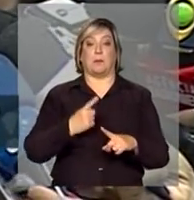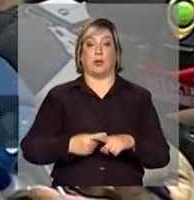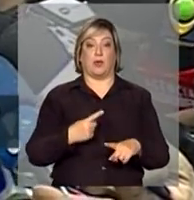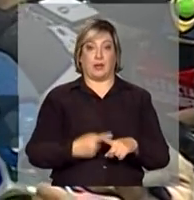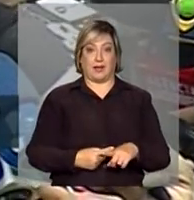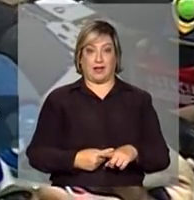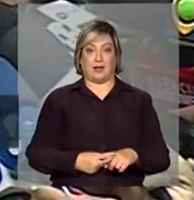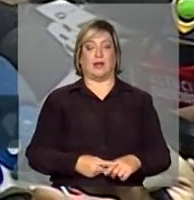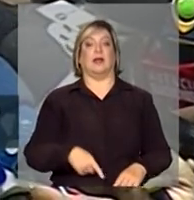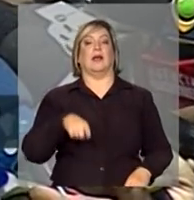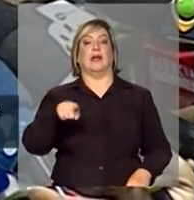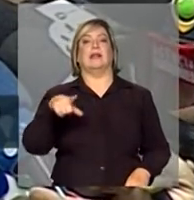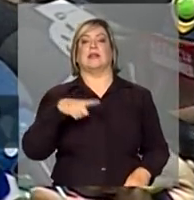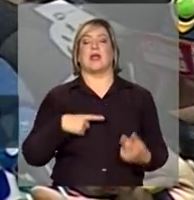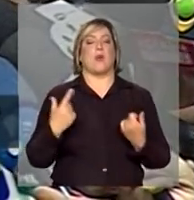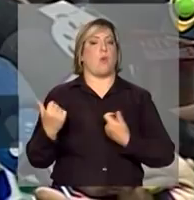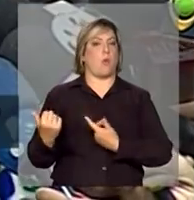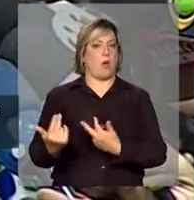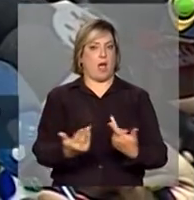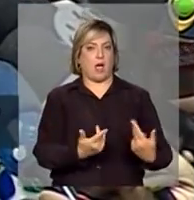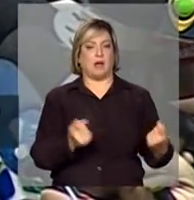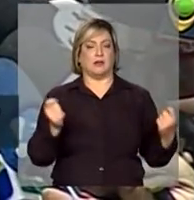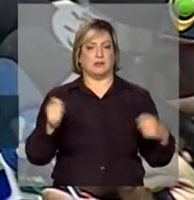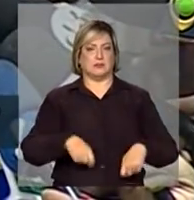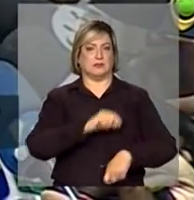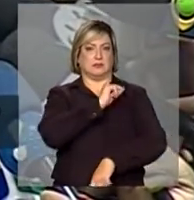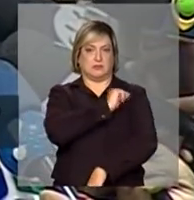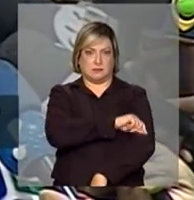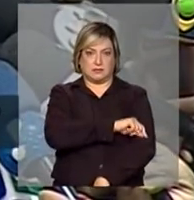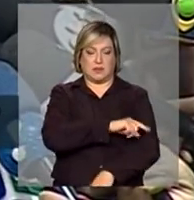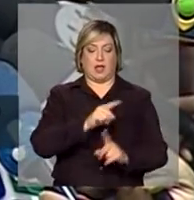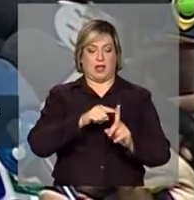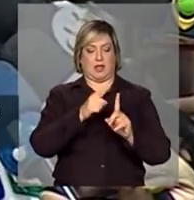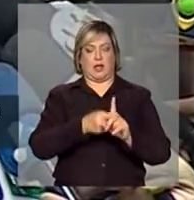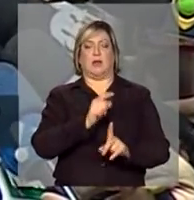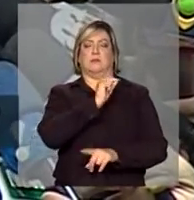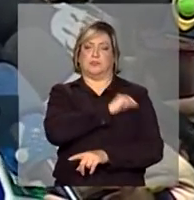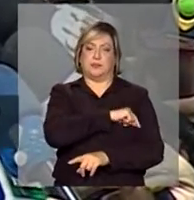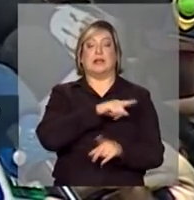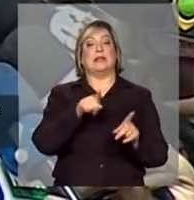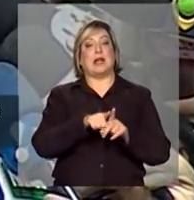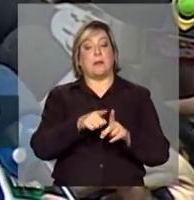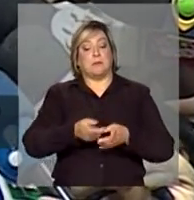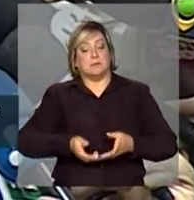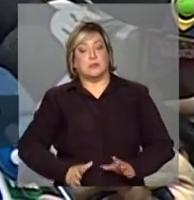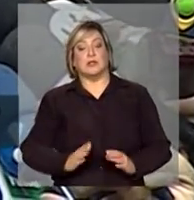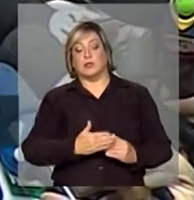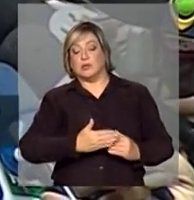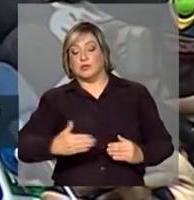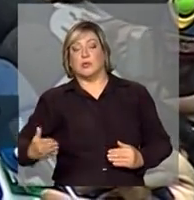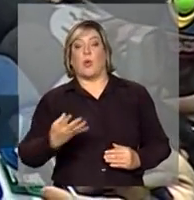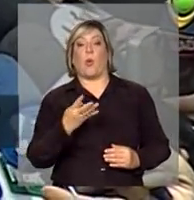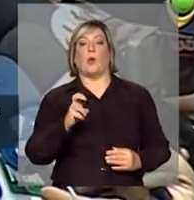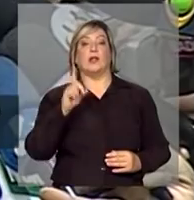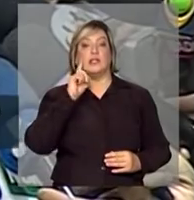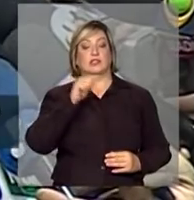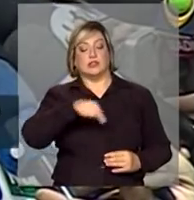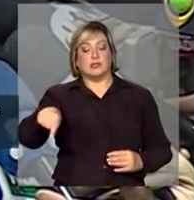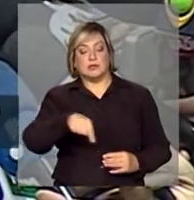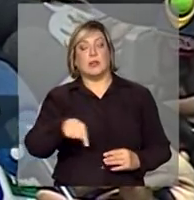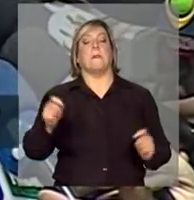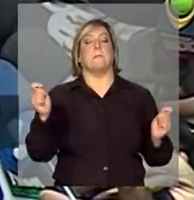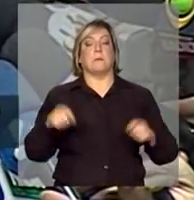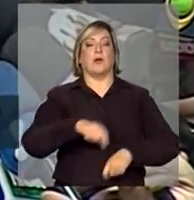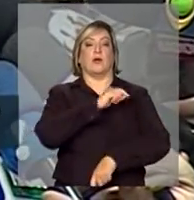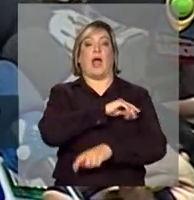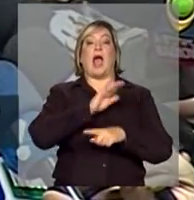têm as mesmas condições que indicavam a vacinação durante a gestação, e outro, porque se ela se vacinar, se proteger contra a influenza, ela também